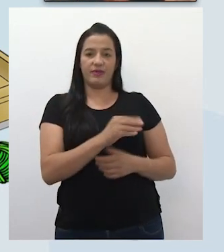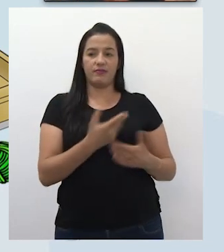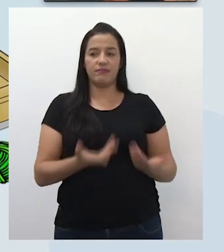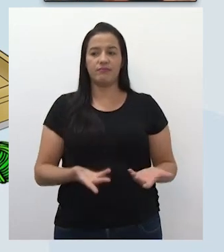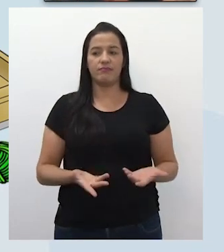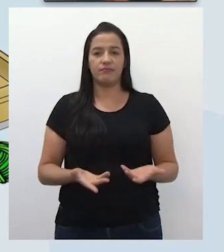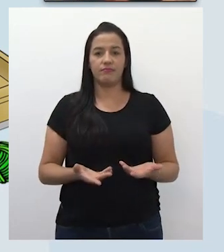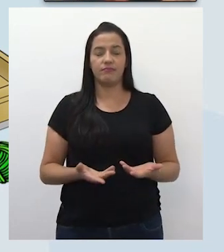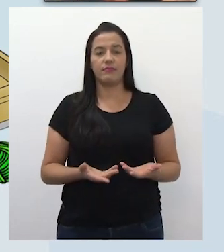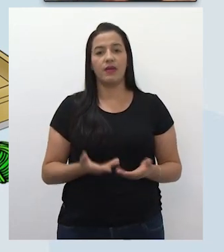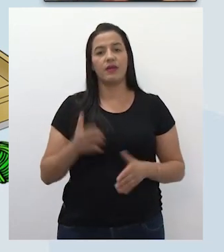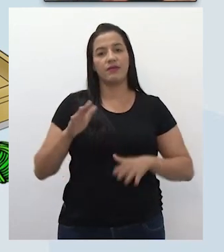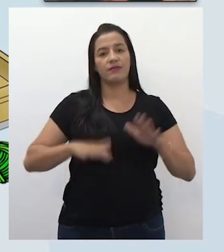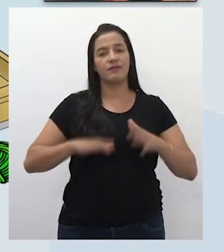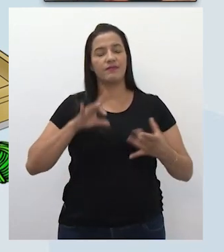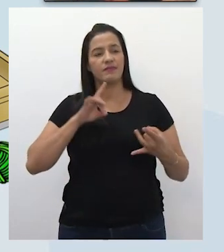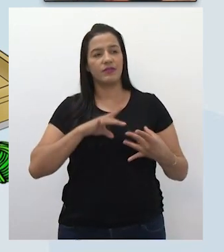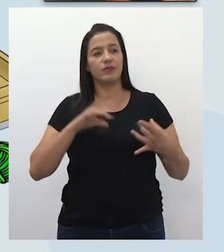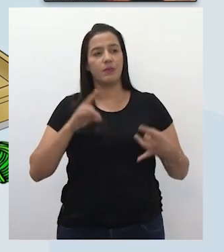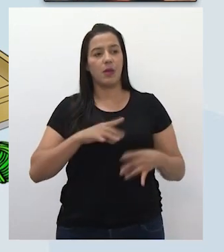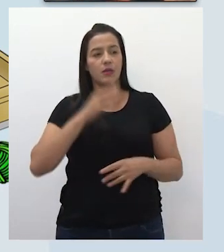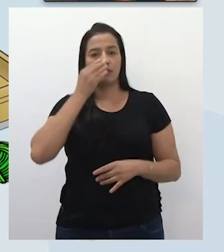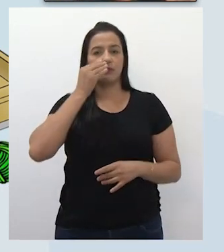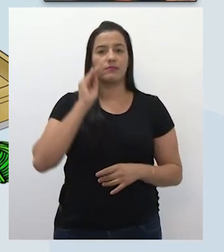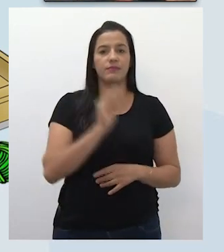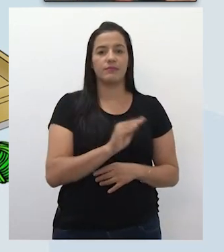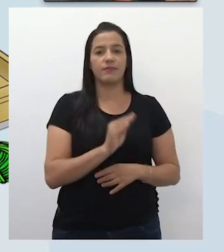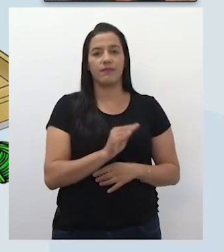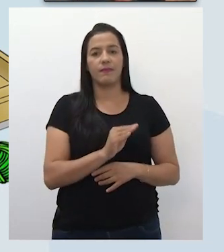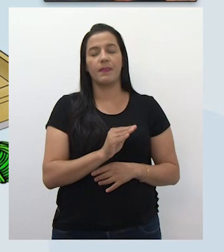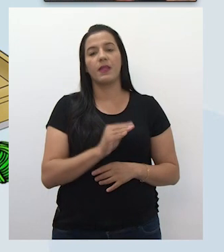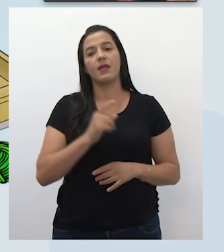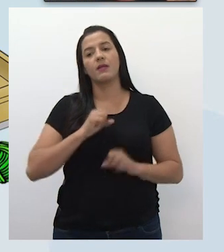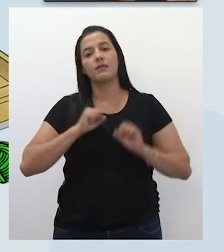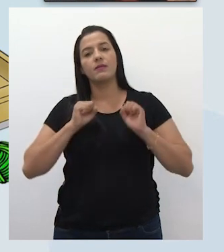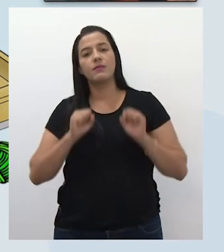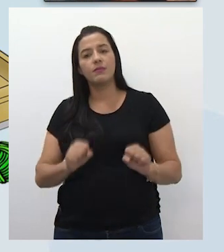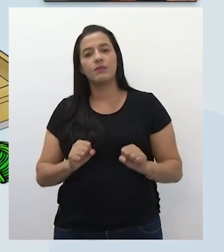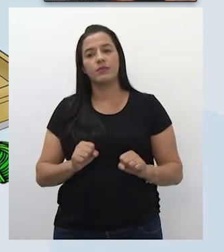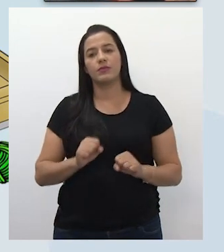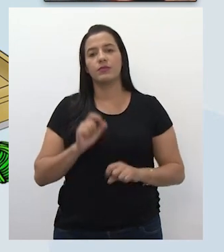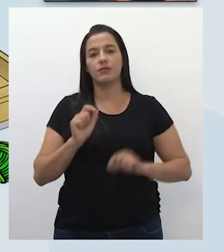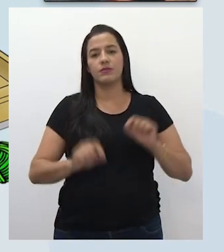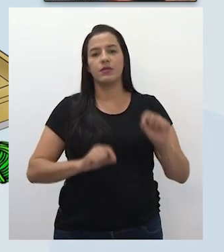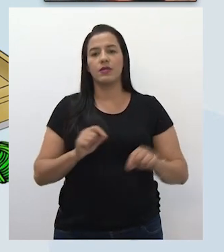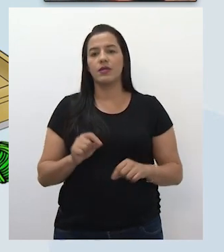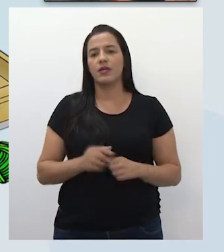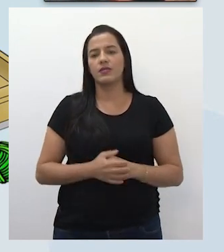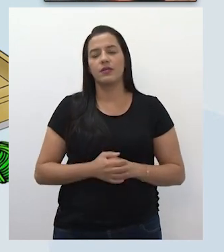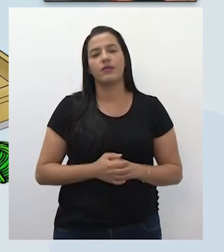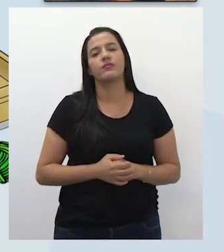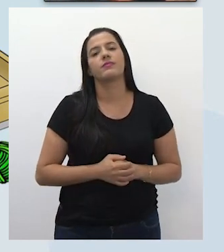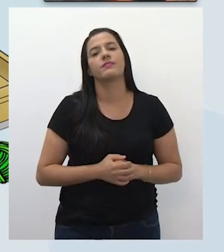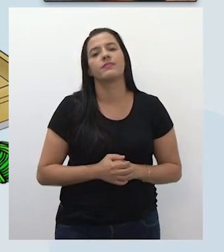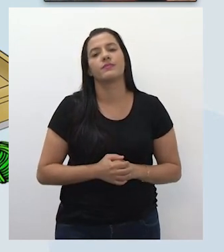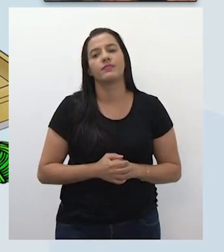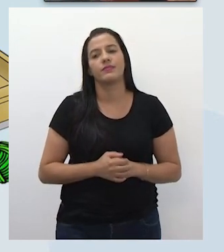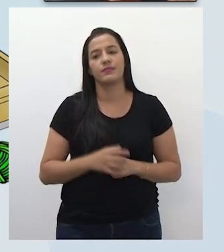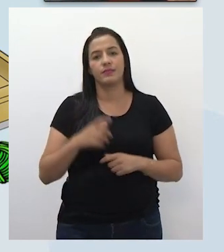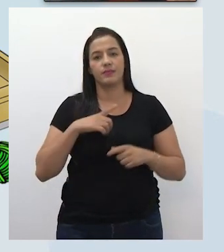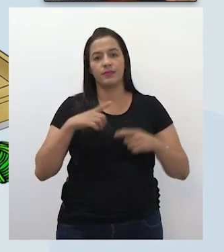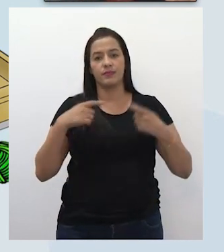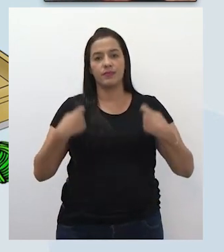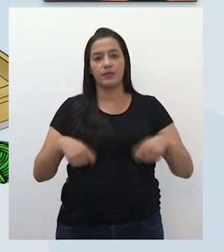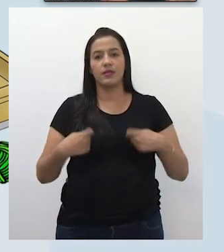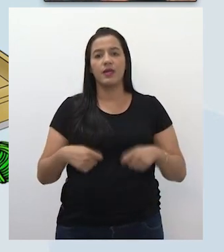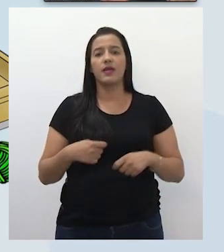é interessante que o feedback ofensivo, ele pode conter qualquer um dos feedbacks anteriores. Então, por exemplo,